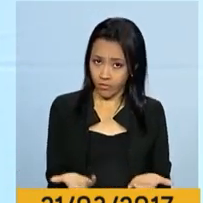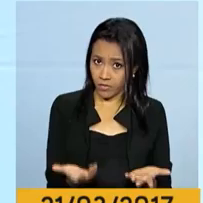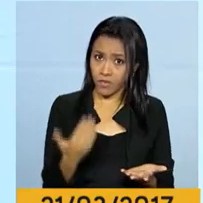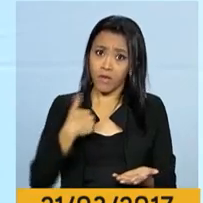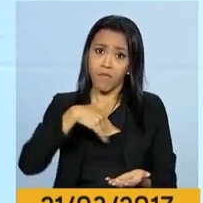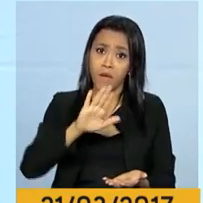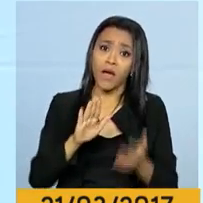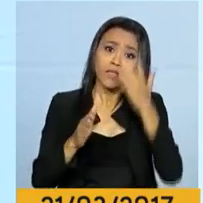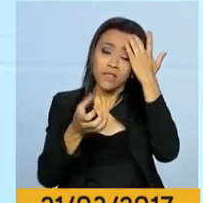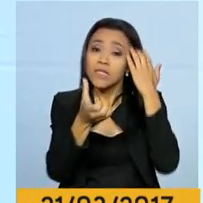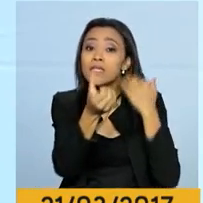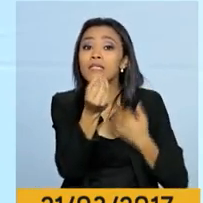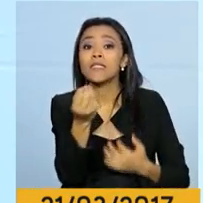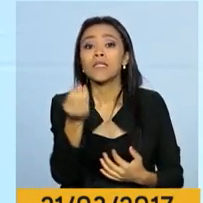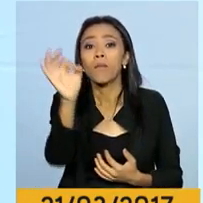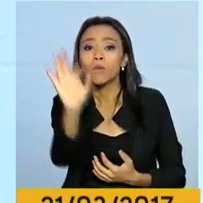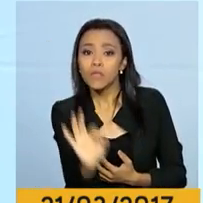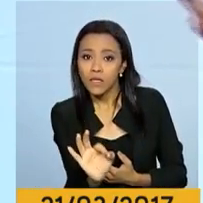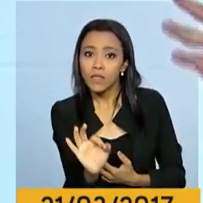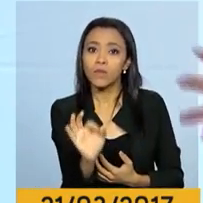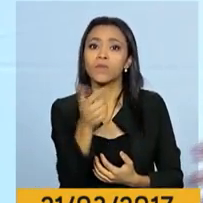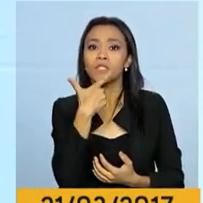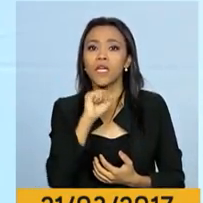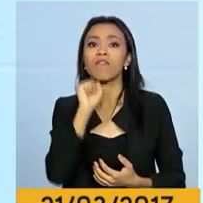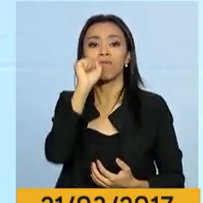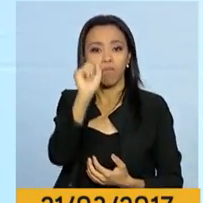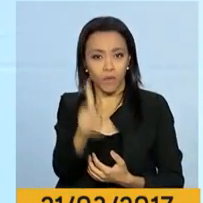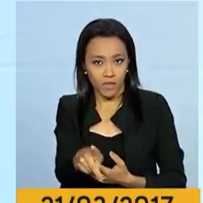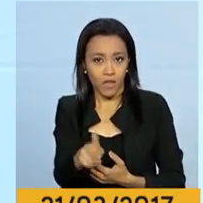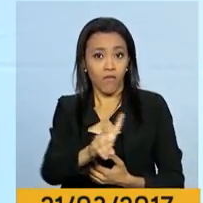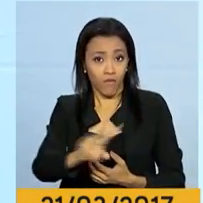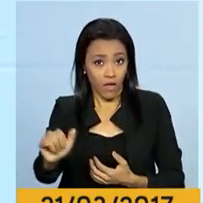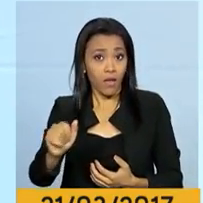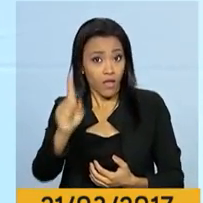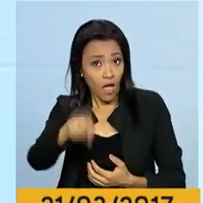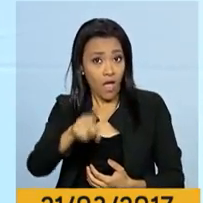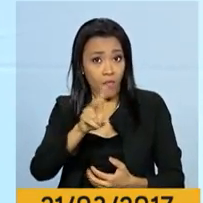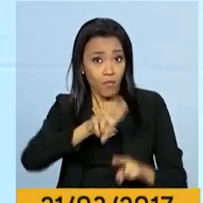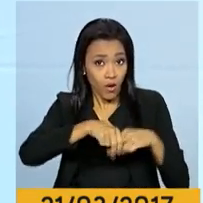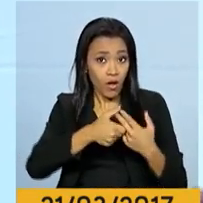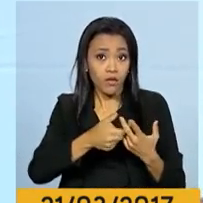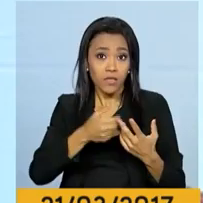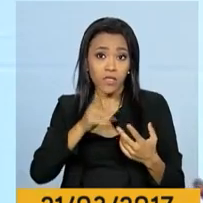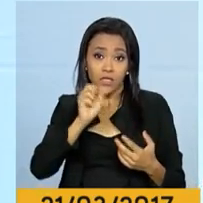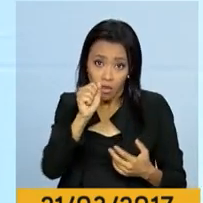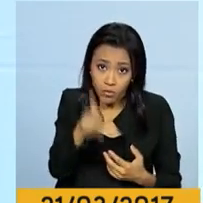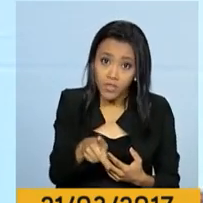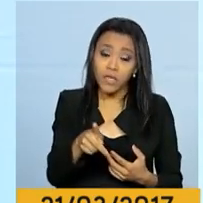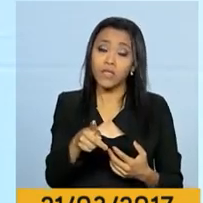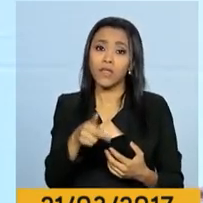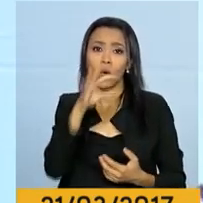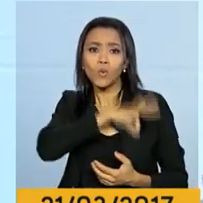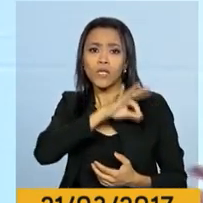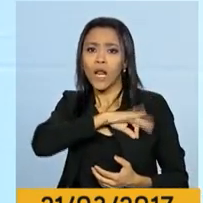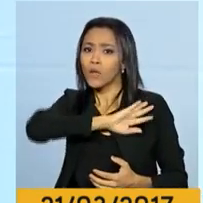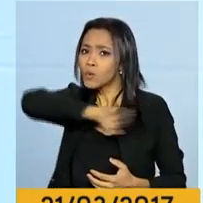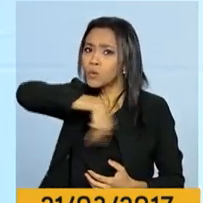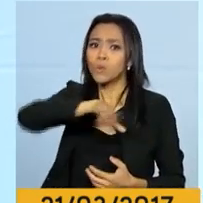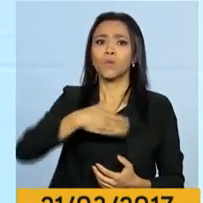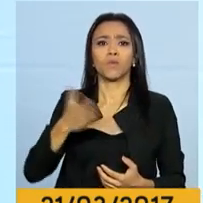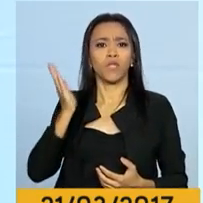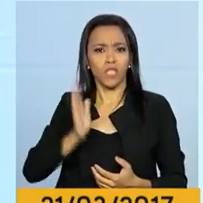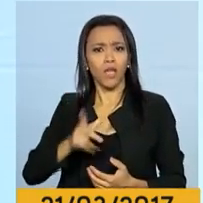de 60% de quem vai se aposentar, se aposenta pela integralidade, porque, lamentavelmente, até ganha o salário